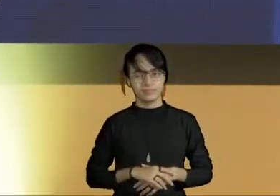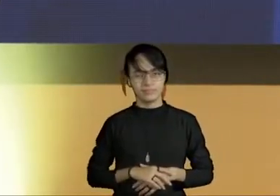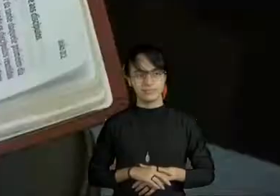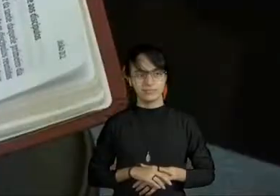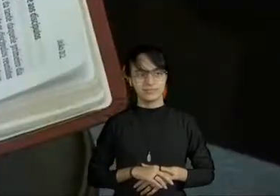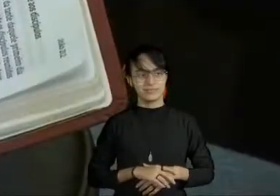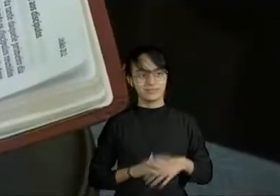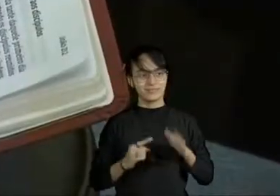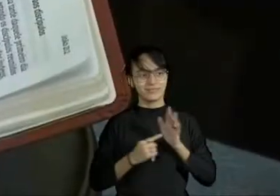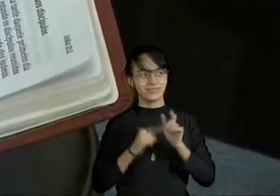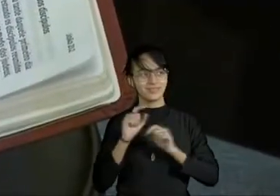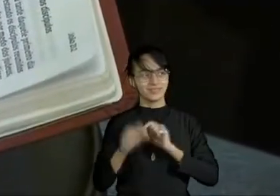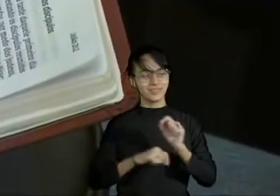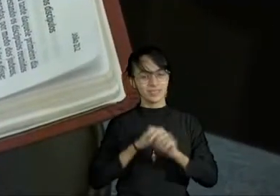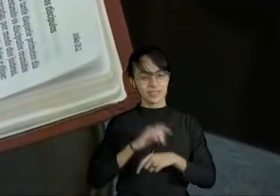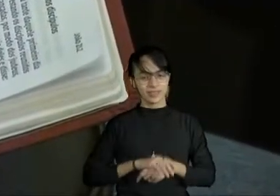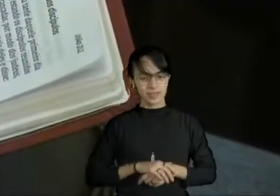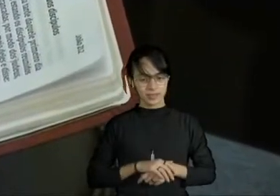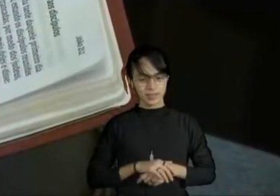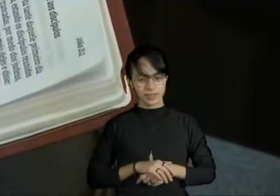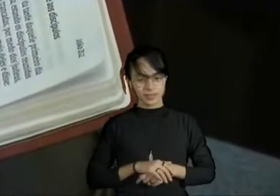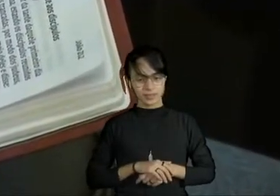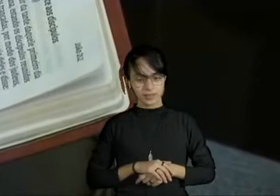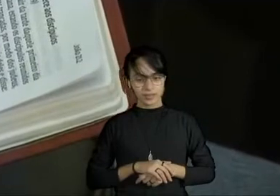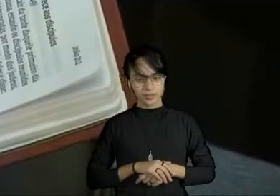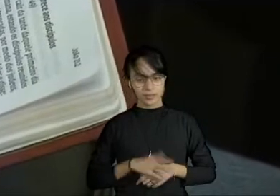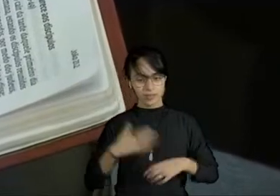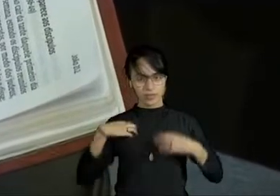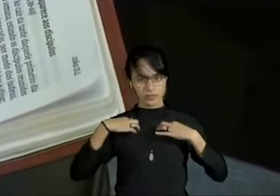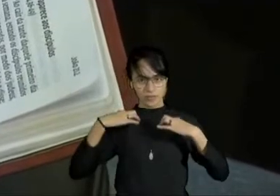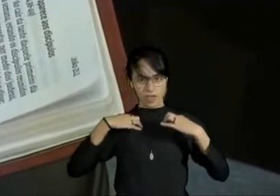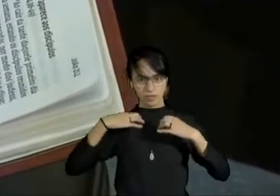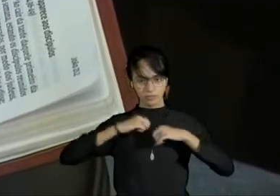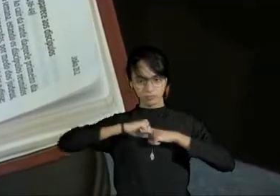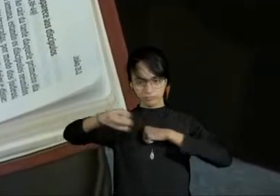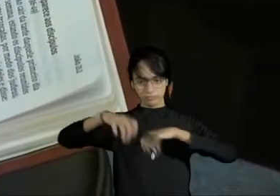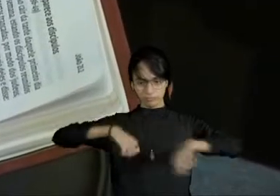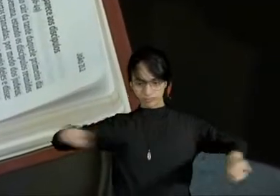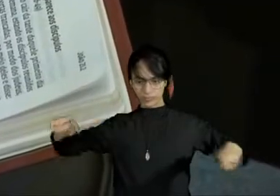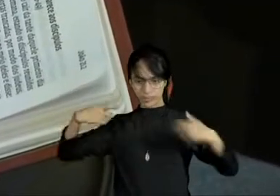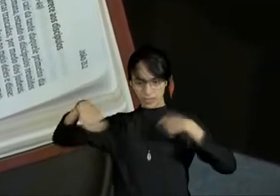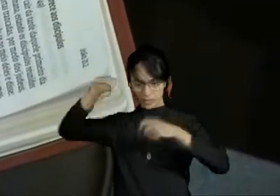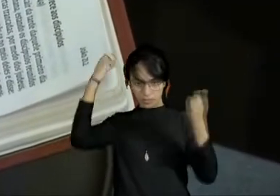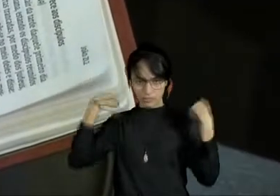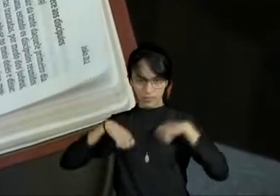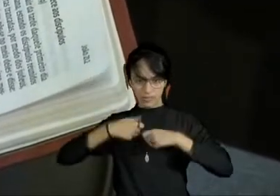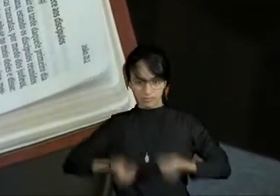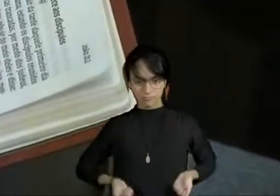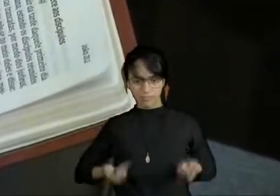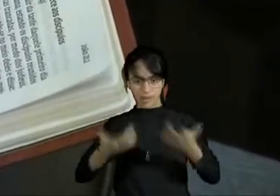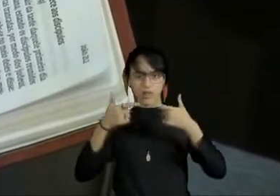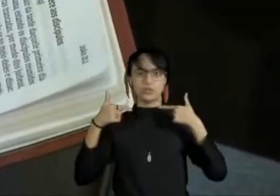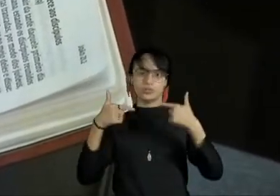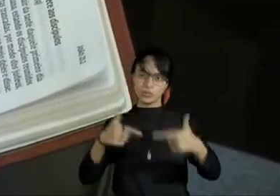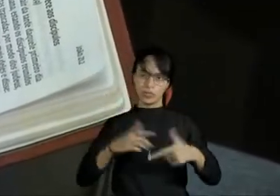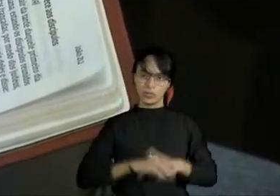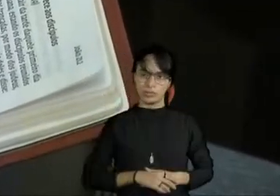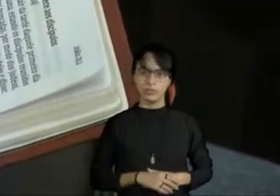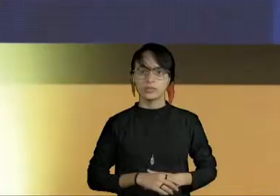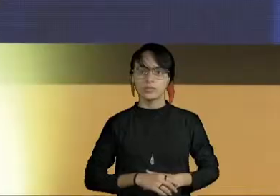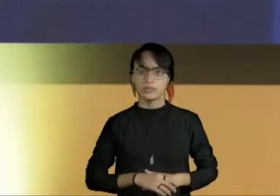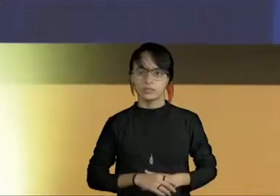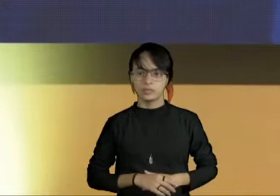Que dizia, dividiram entre si as minhas vestes e sobre a minha túnica lançaram sortes. E foi